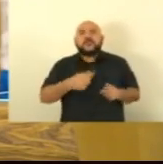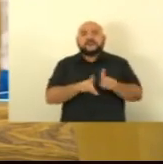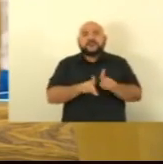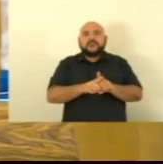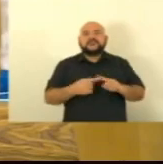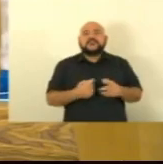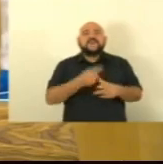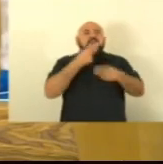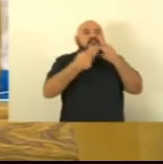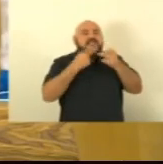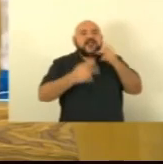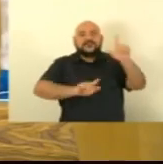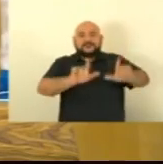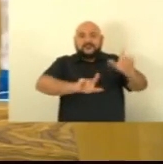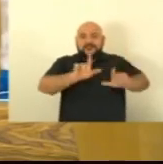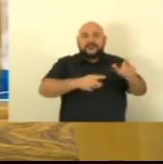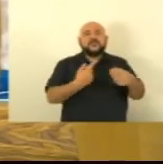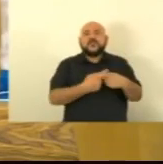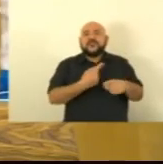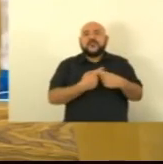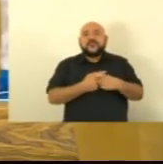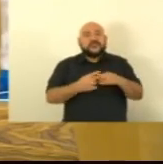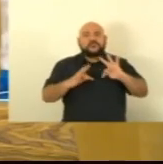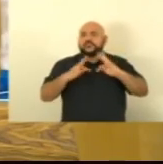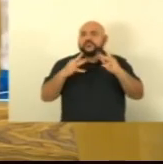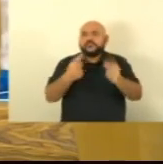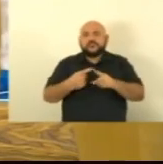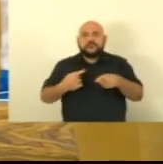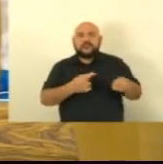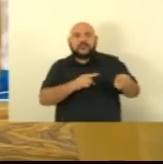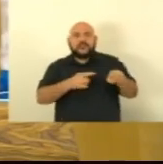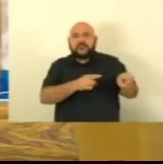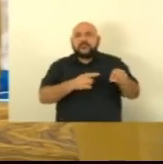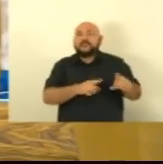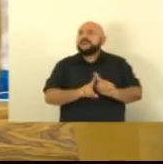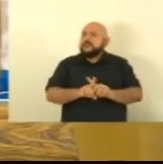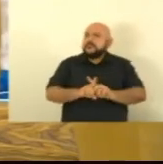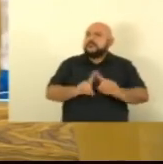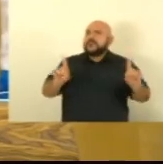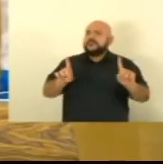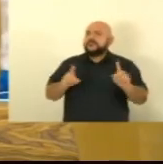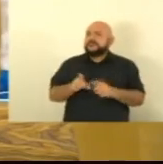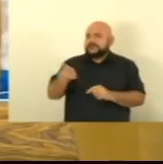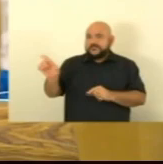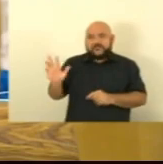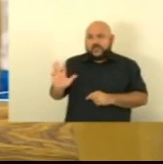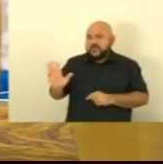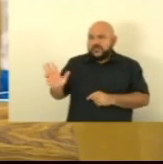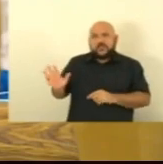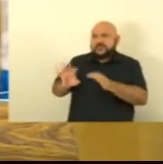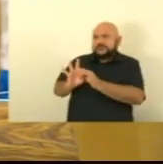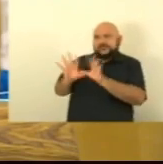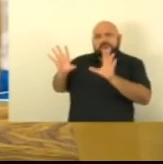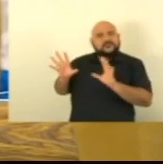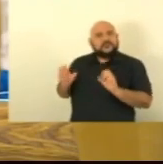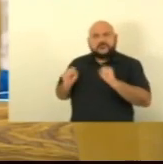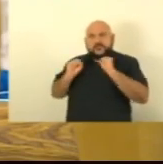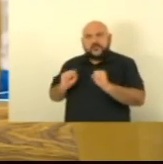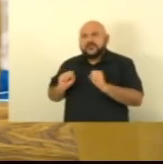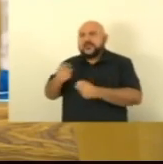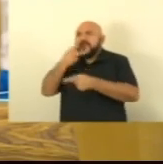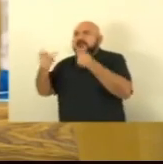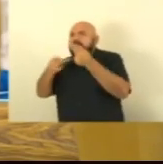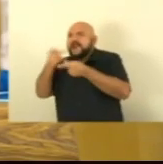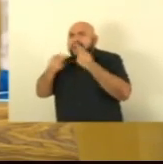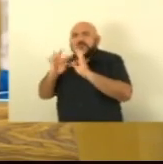veiculações, todas as propagandas eram barradas. O bandido podia. Então, hoje o que a gente vê é o